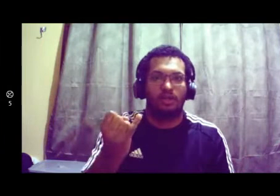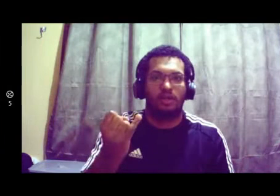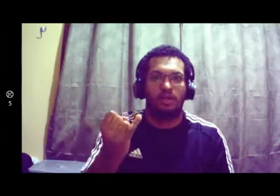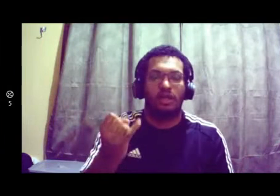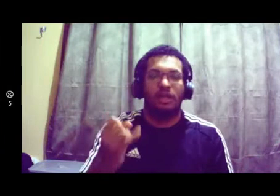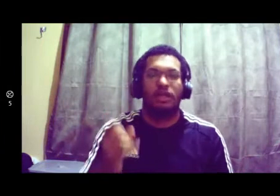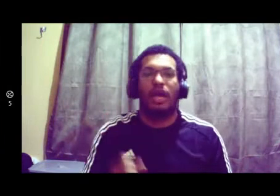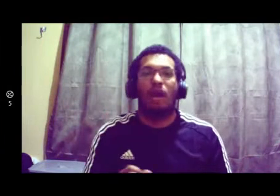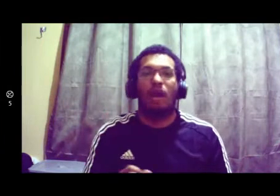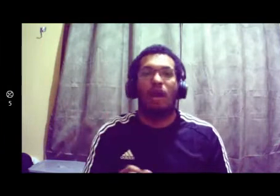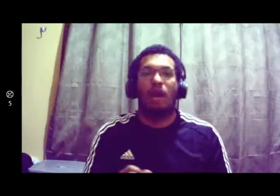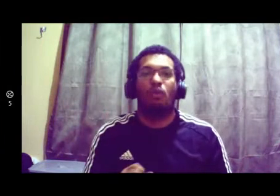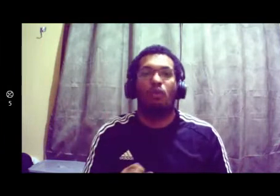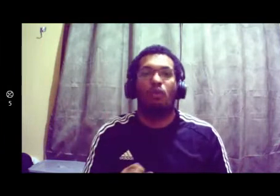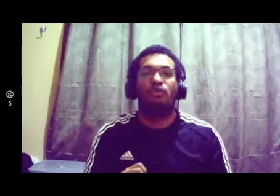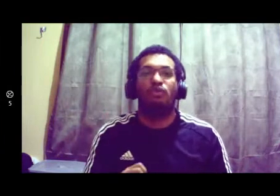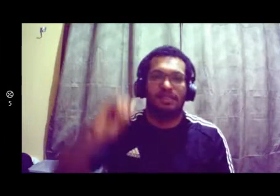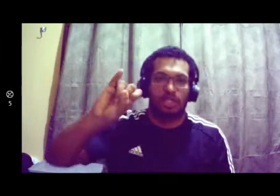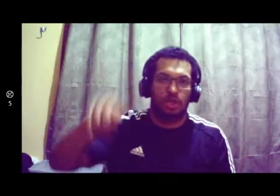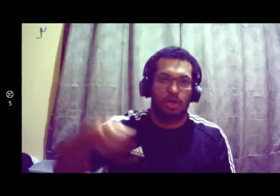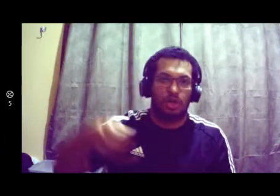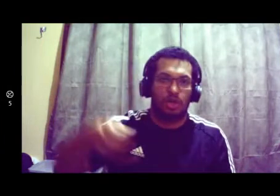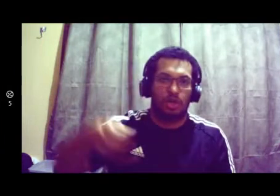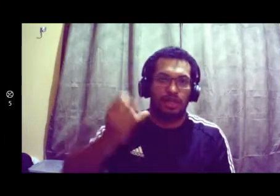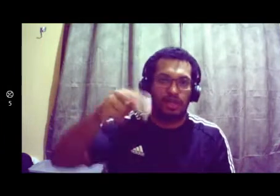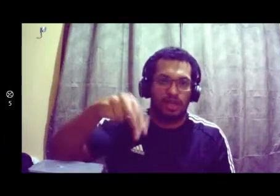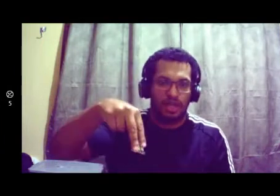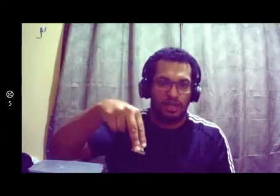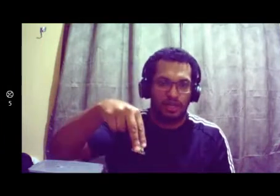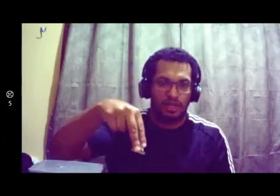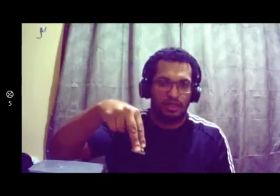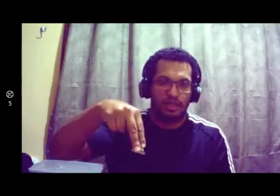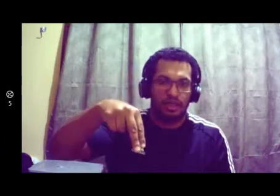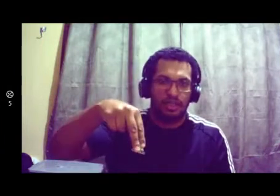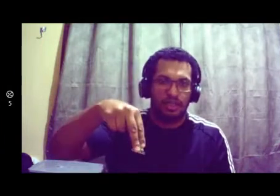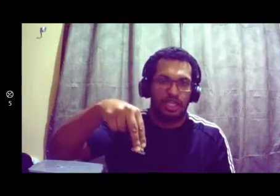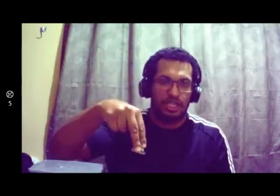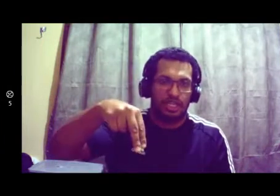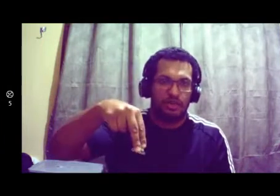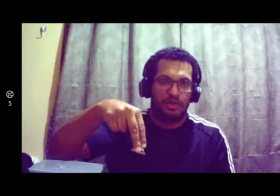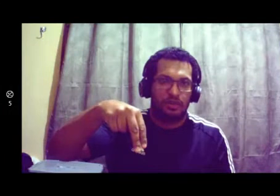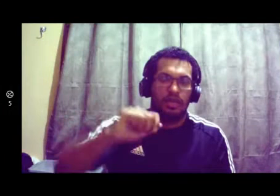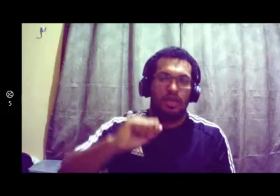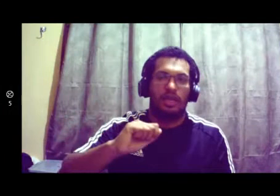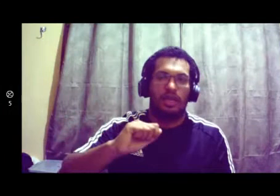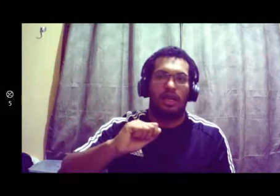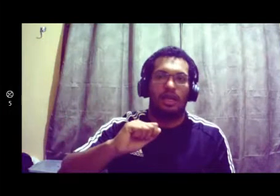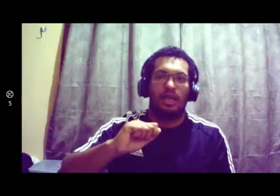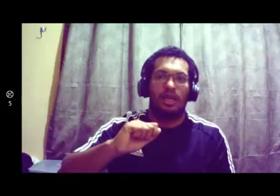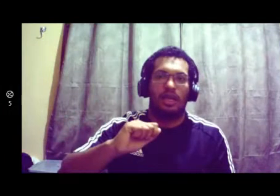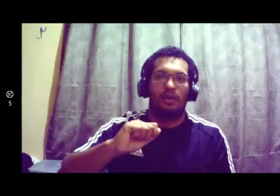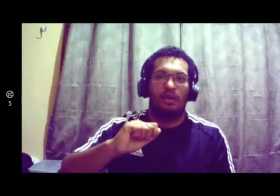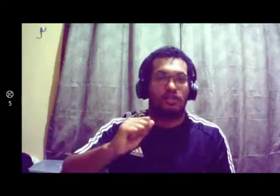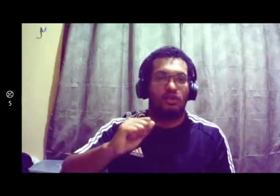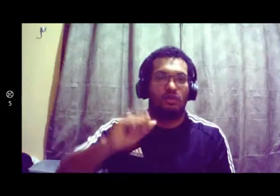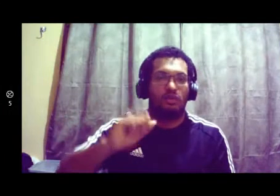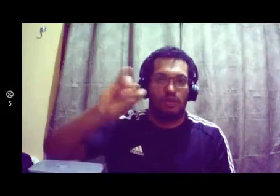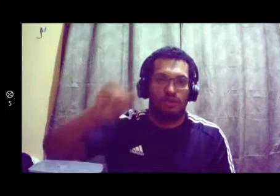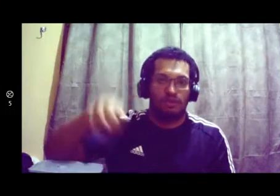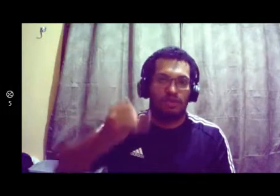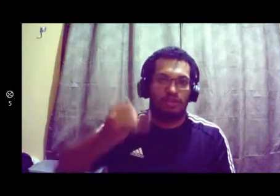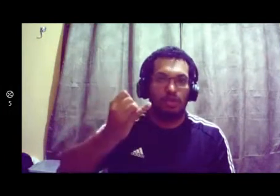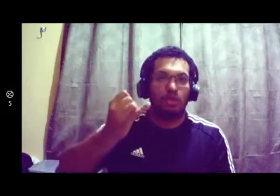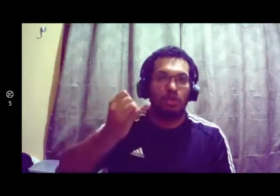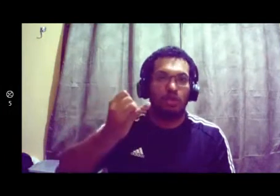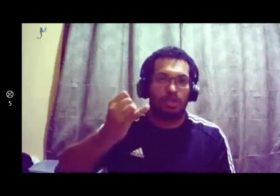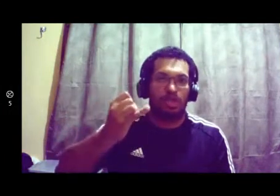só. Né? Alguns fazem assim, JN, janeiro. O mais comum é